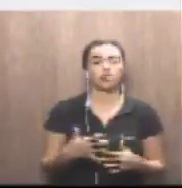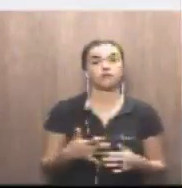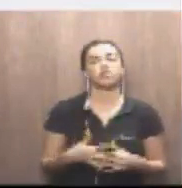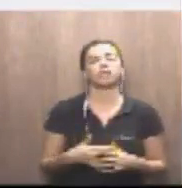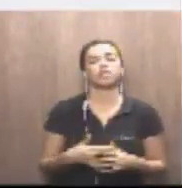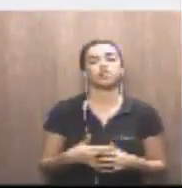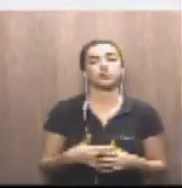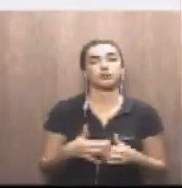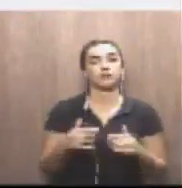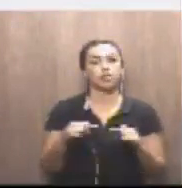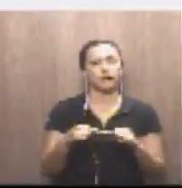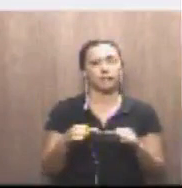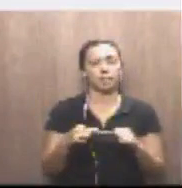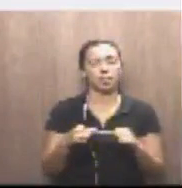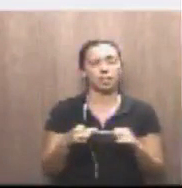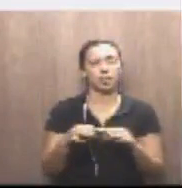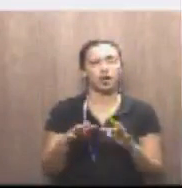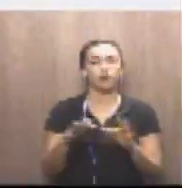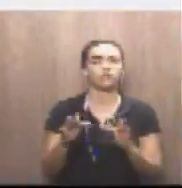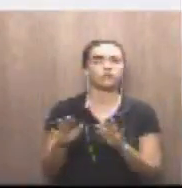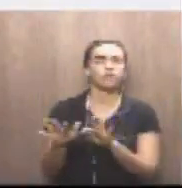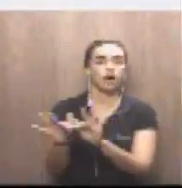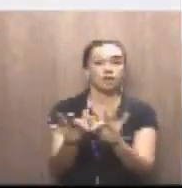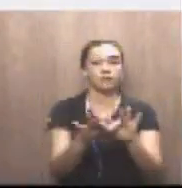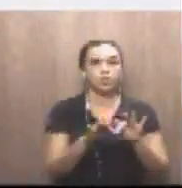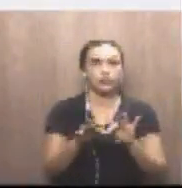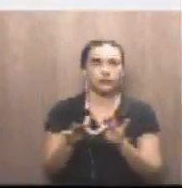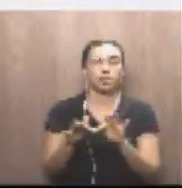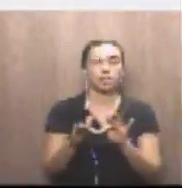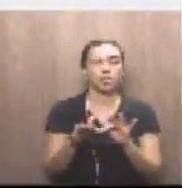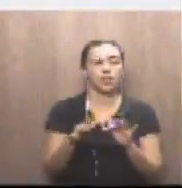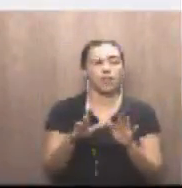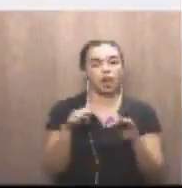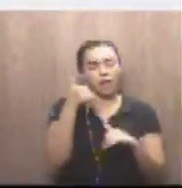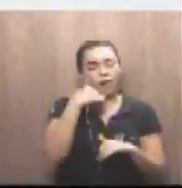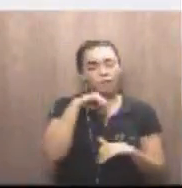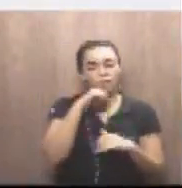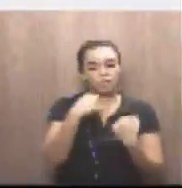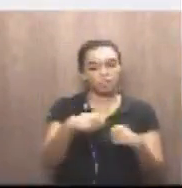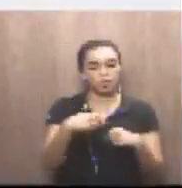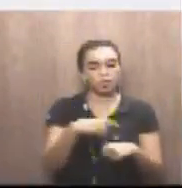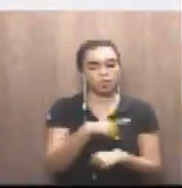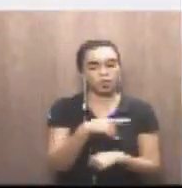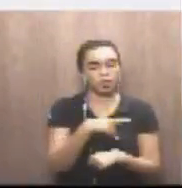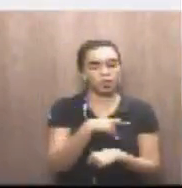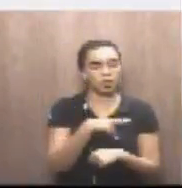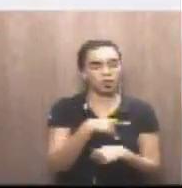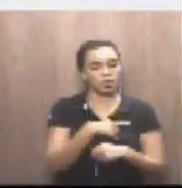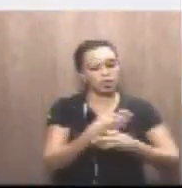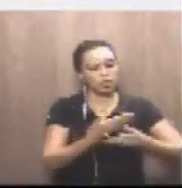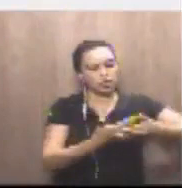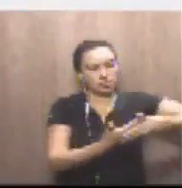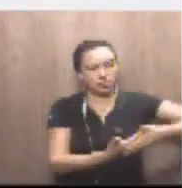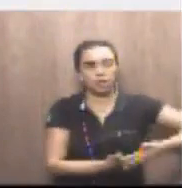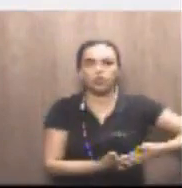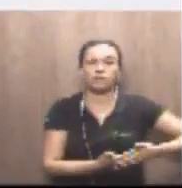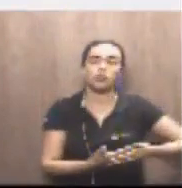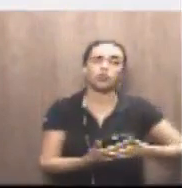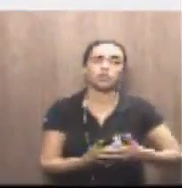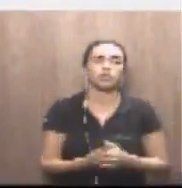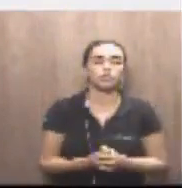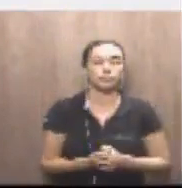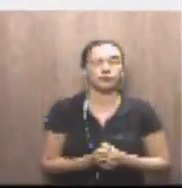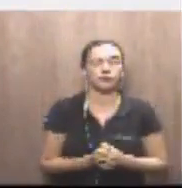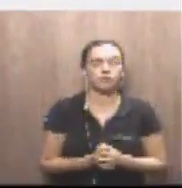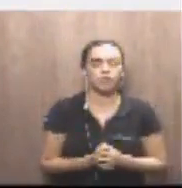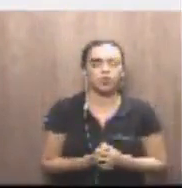forma harmoniosa, esta mãe, esta gestante, ela precisa ser colocada em situações,